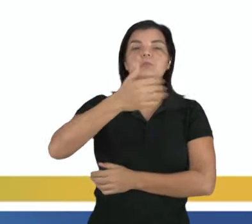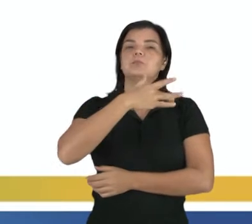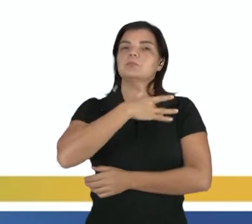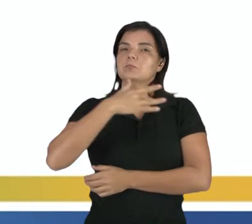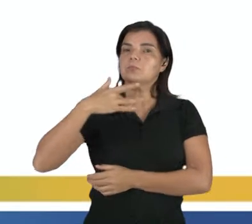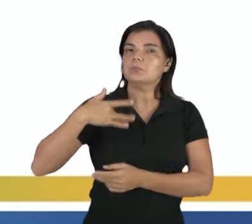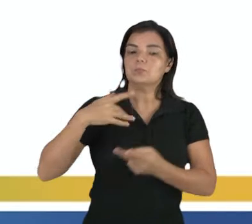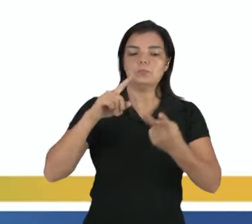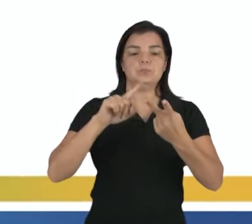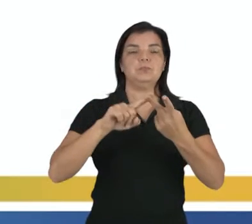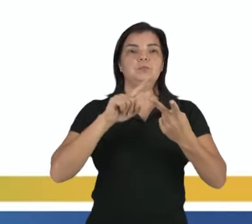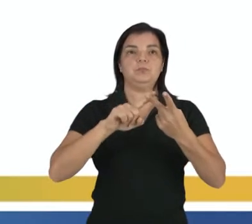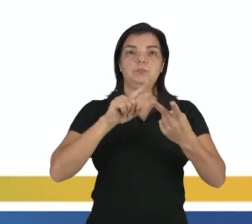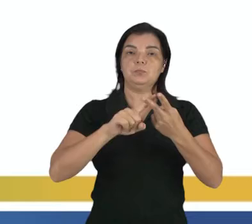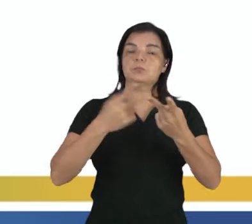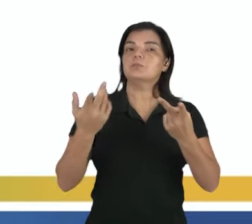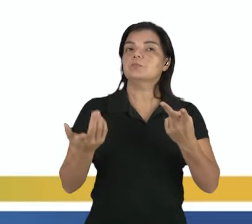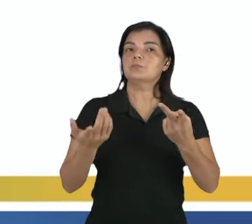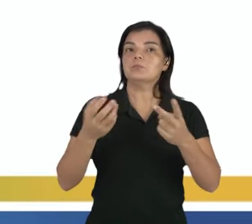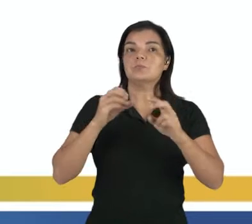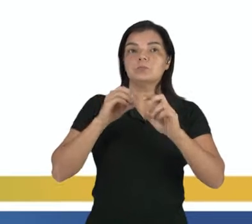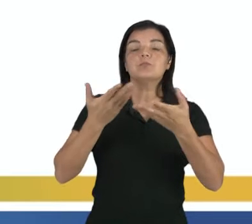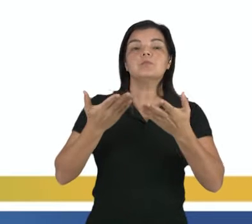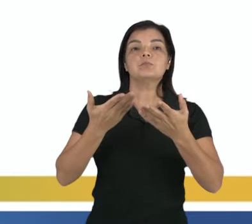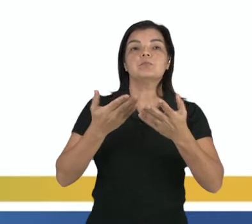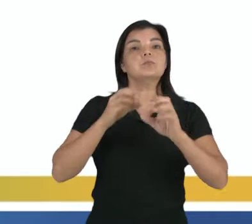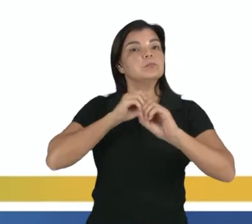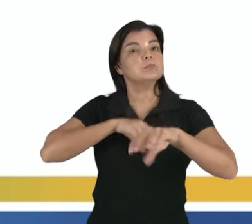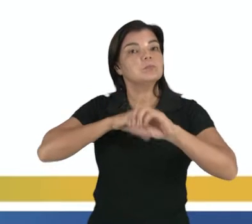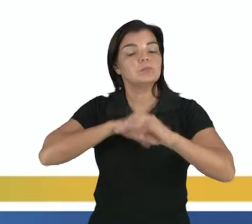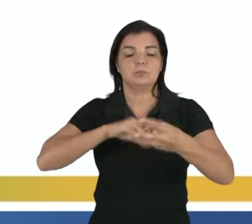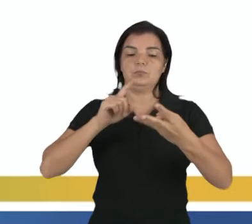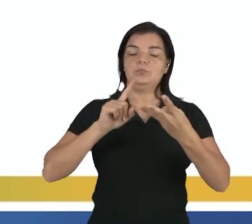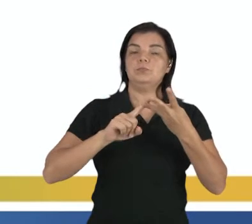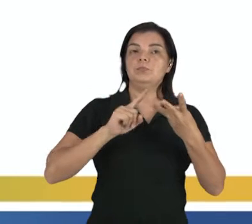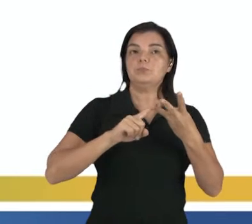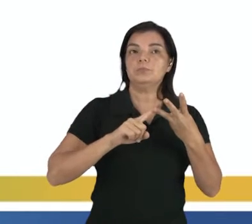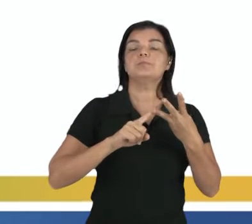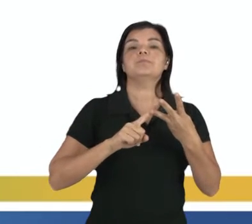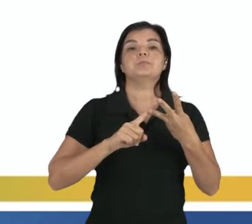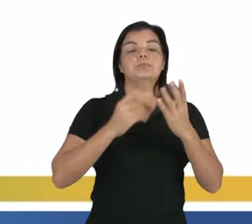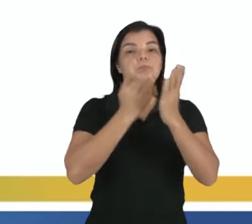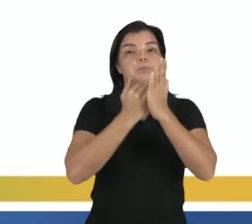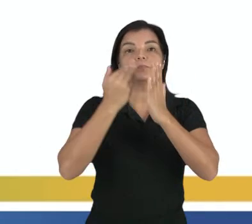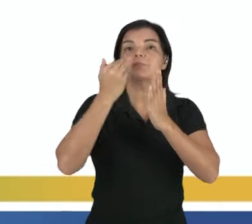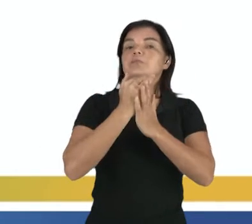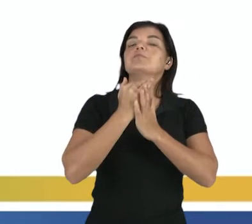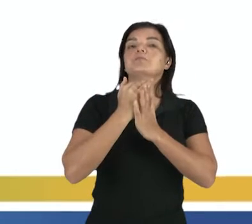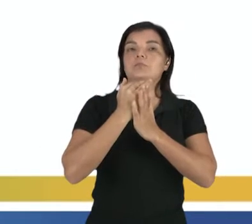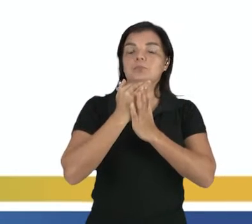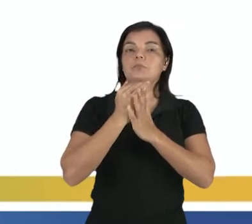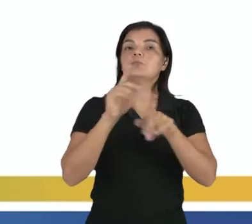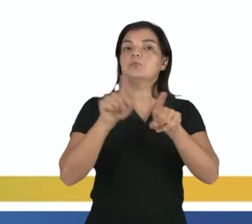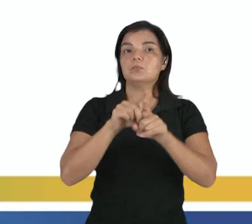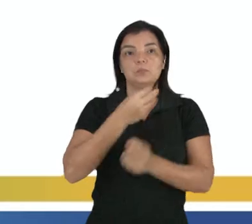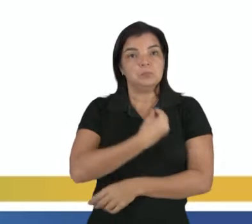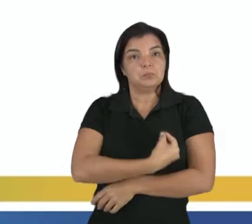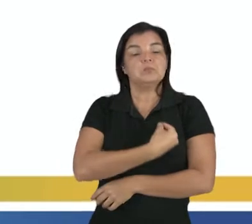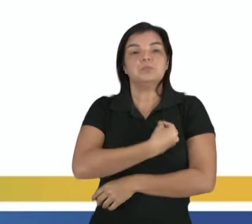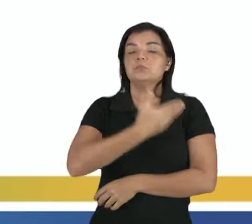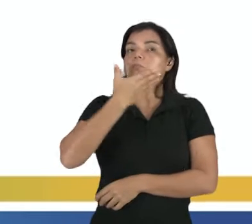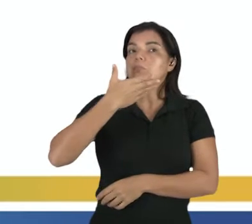saúde, o melhor índice de crianças alfabetizadas, o maior índice com padrões de